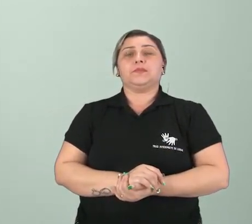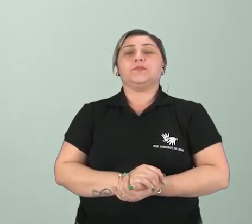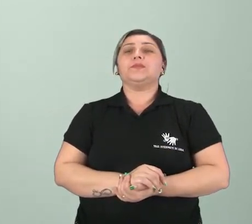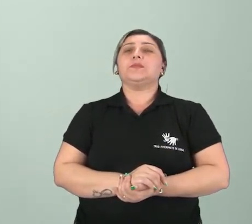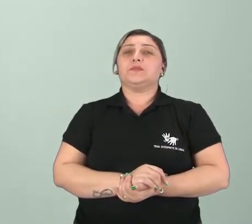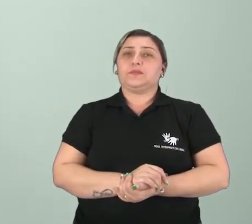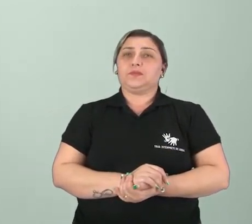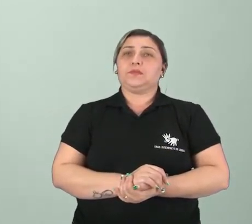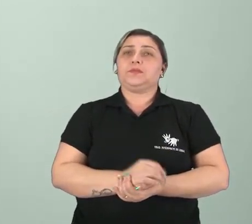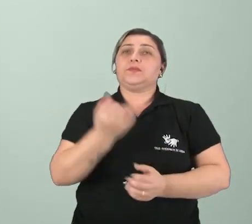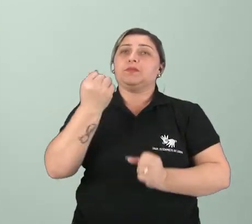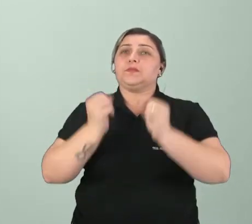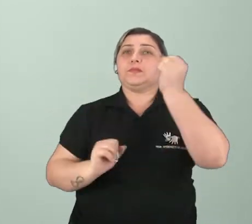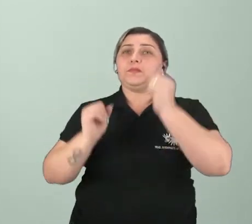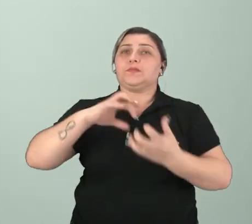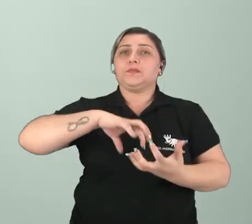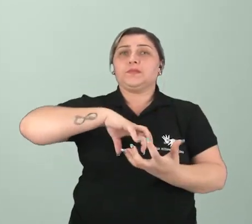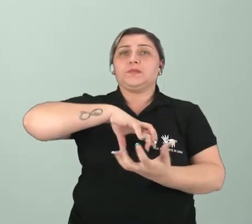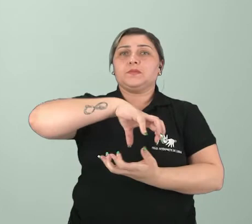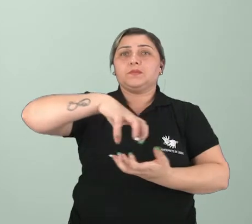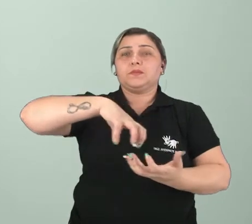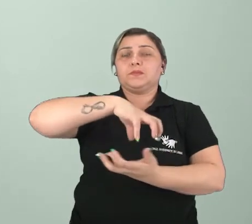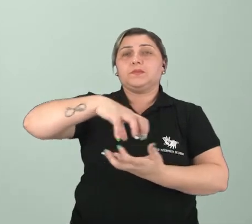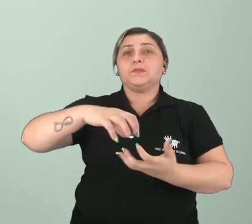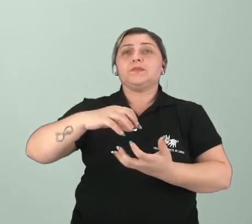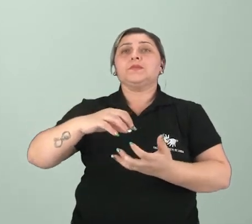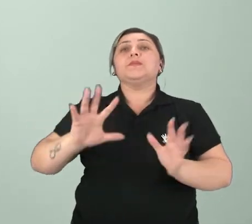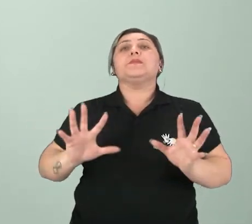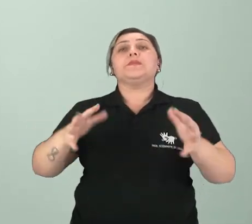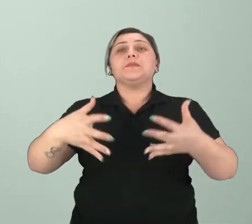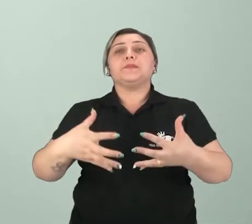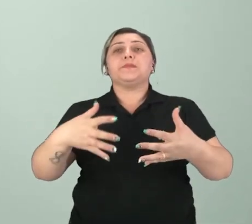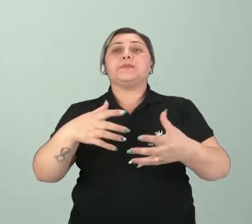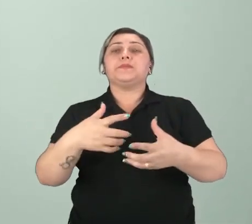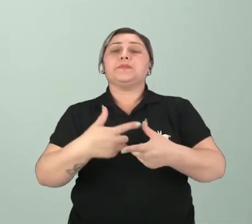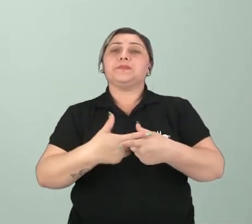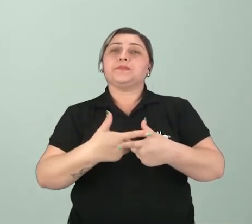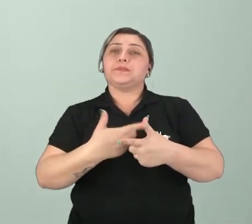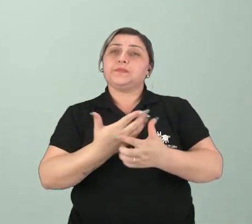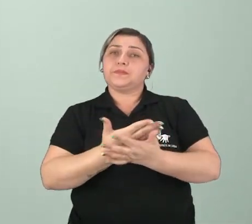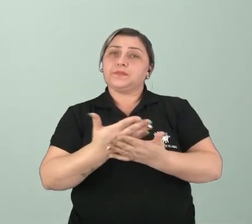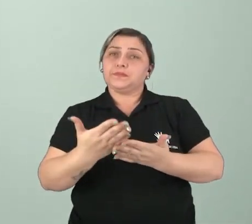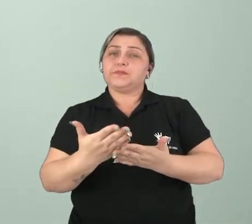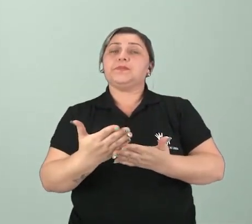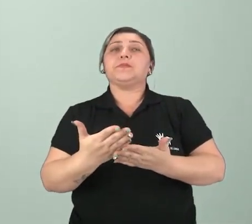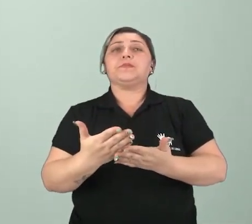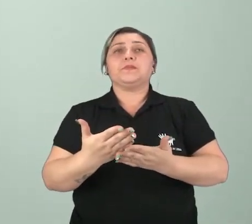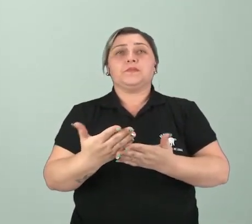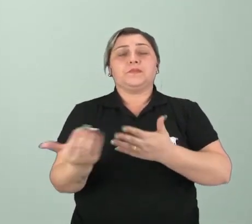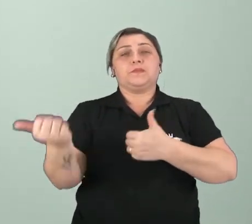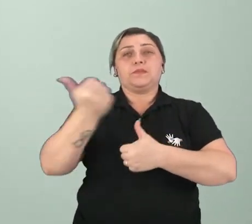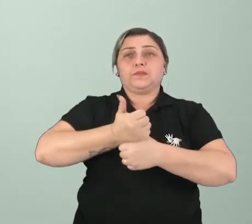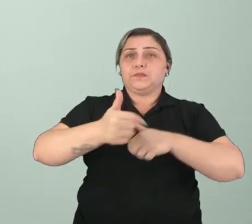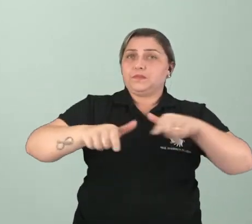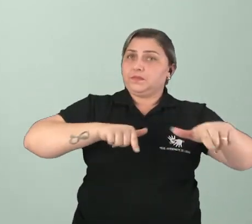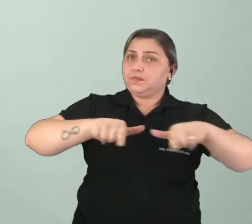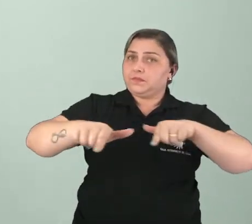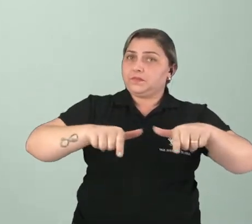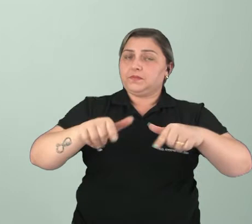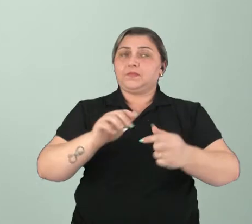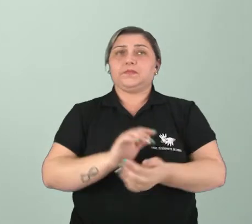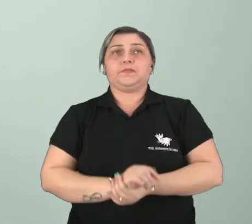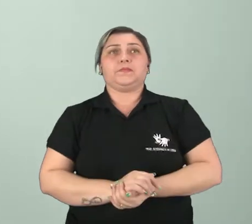Revolução Industrial, que é quando as máquinas começam quando o processo, na verdade, trabalhista começa a ser